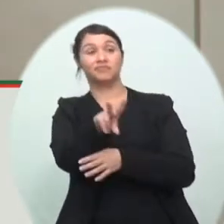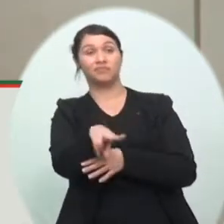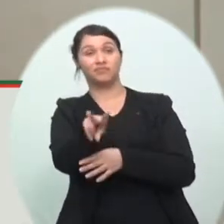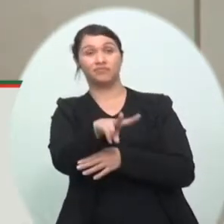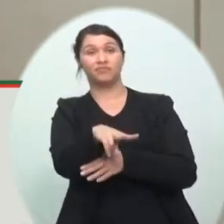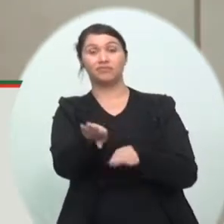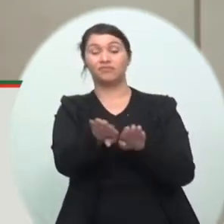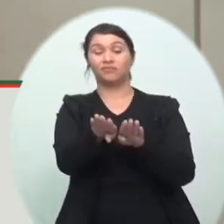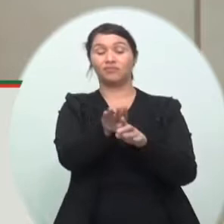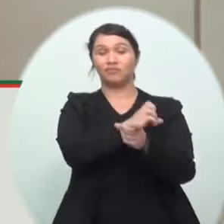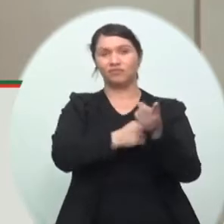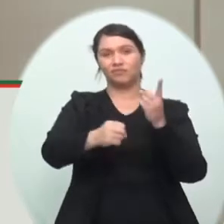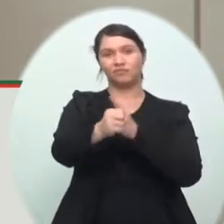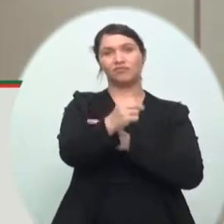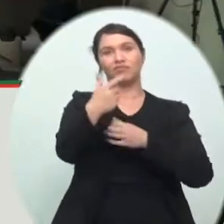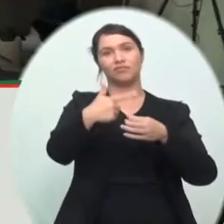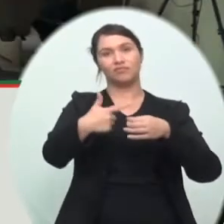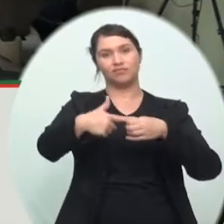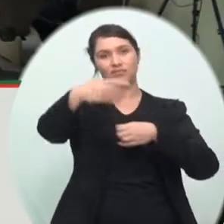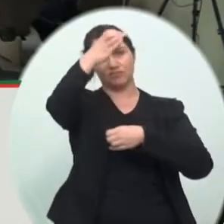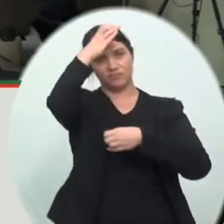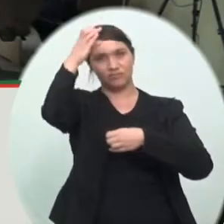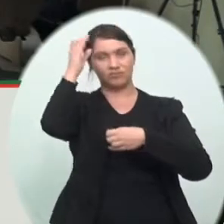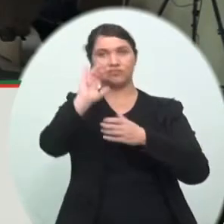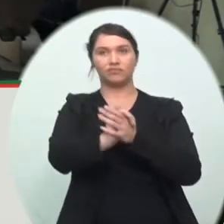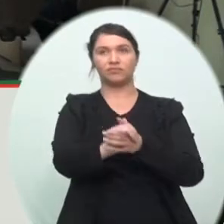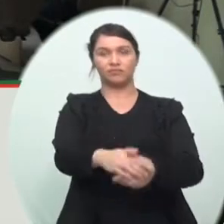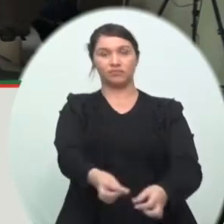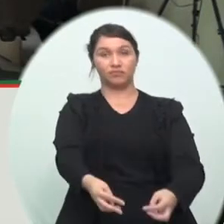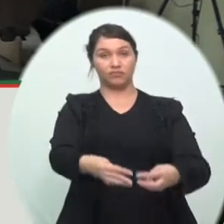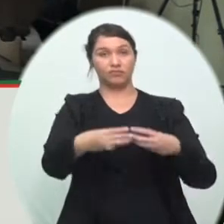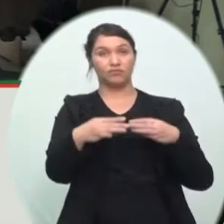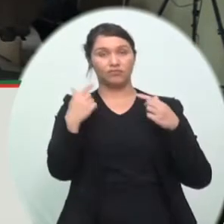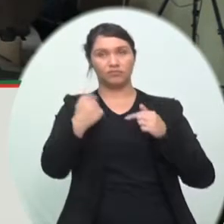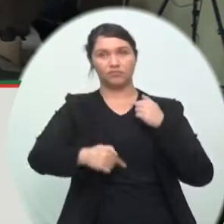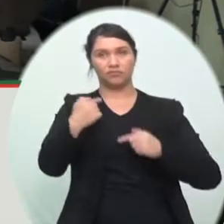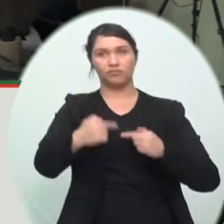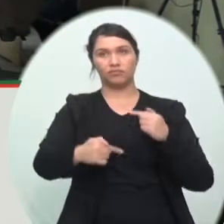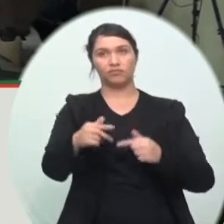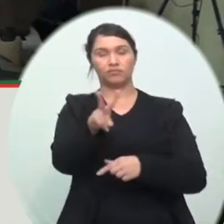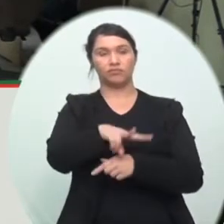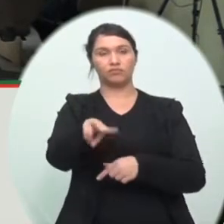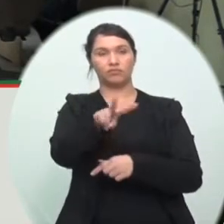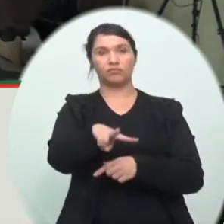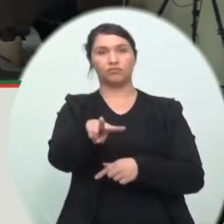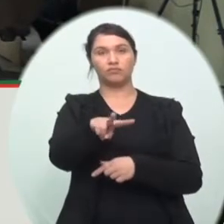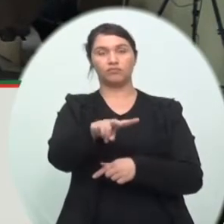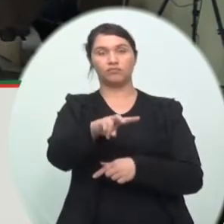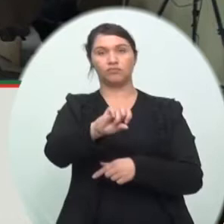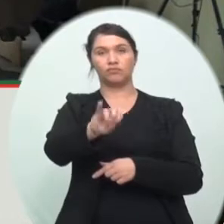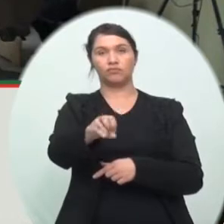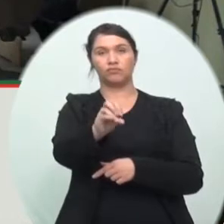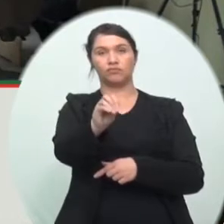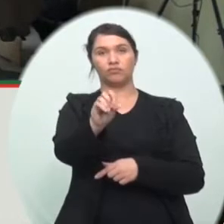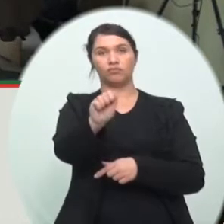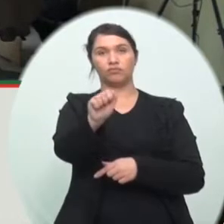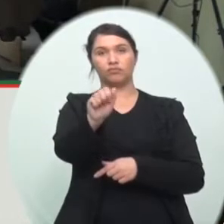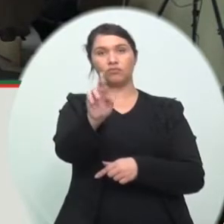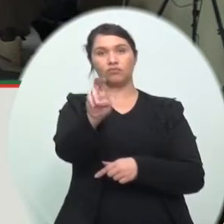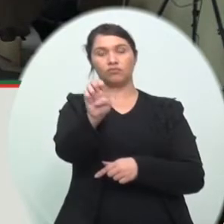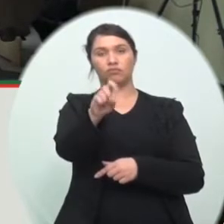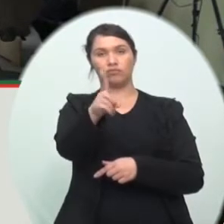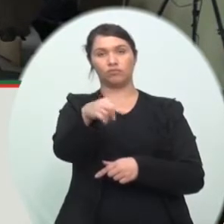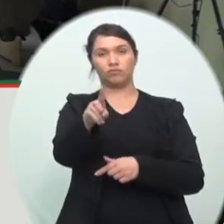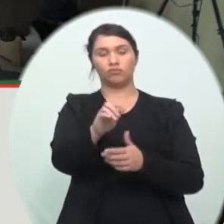e pela sociedade cristiomense. A moção continua em discussão. Com a palavra, o vereador Juarez de Jesus.